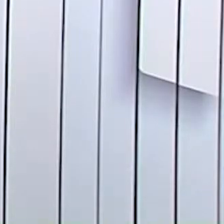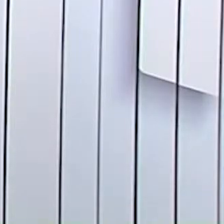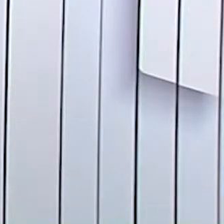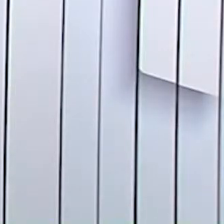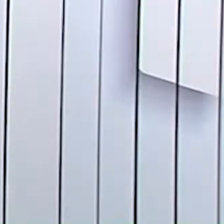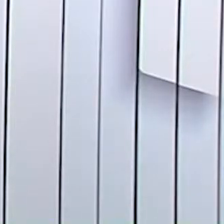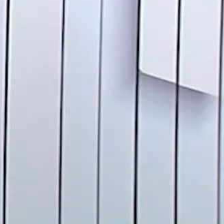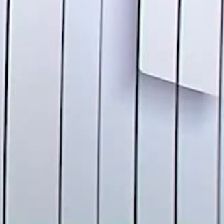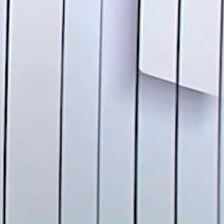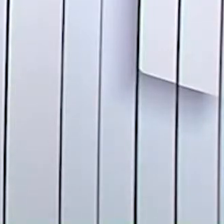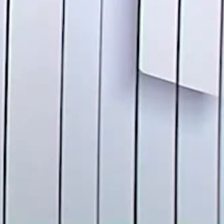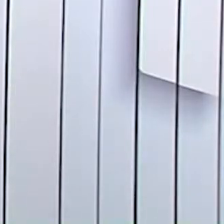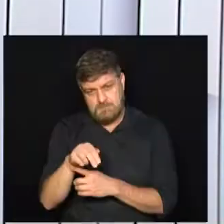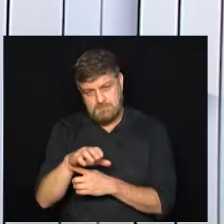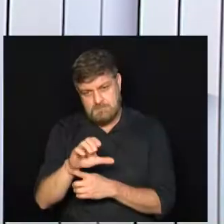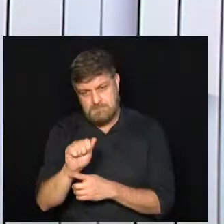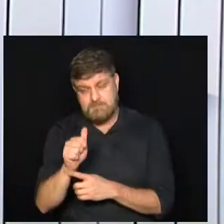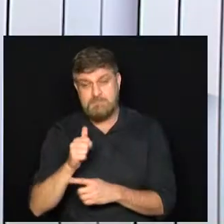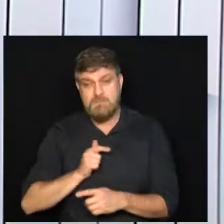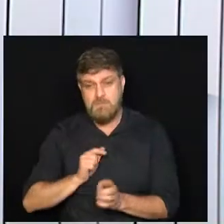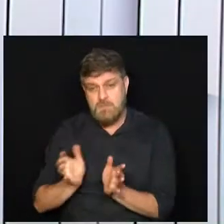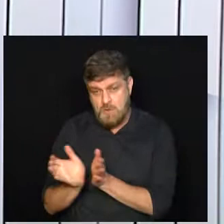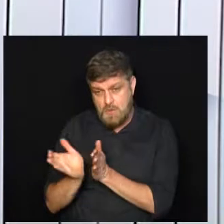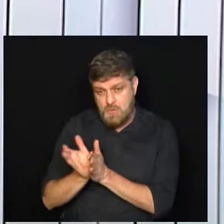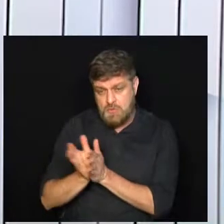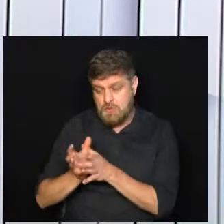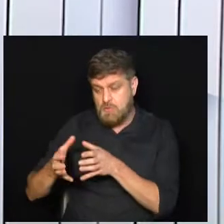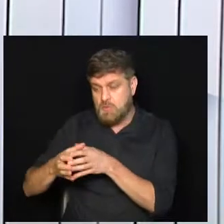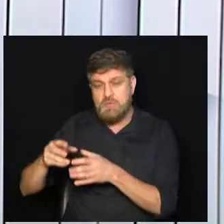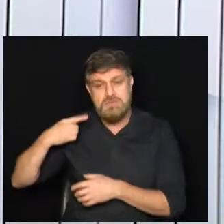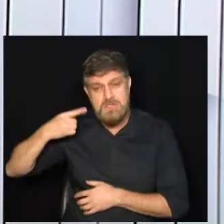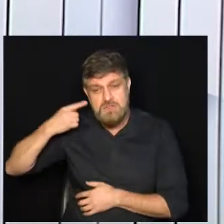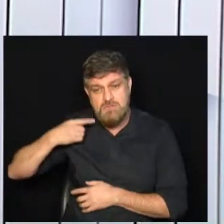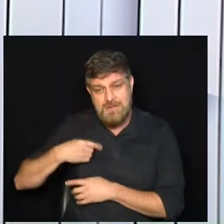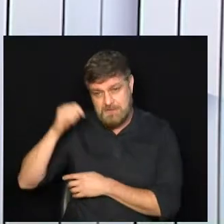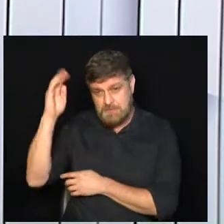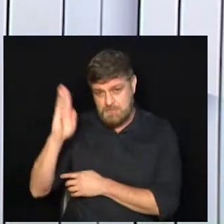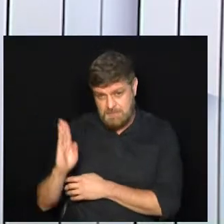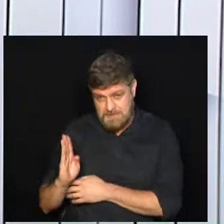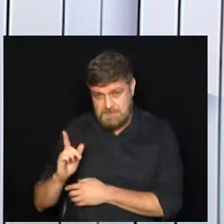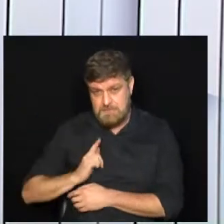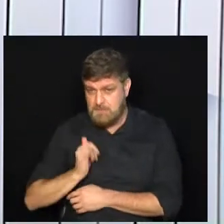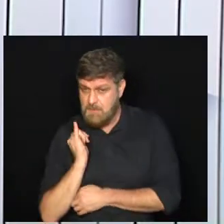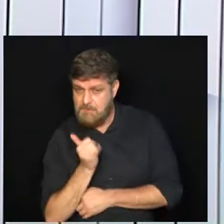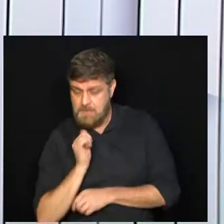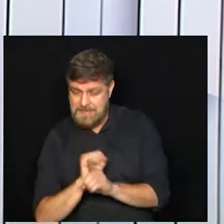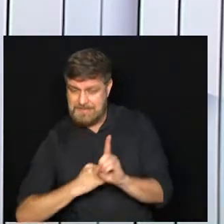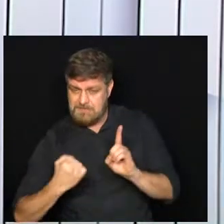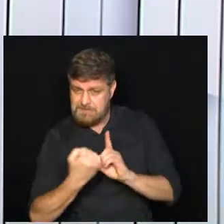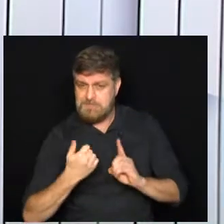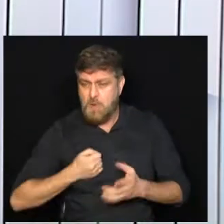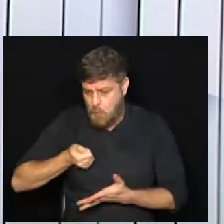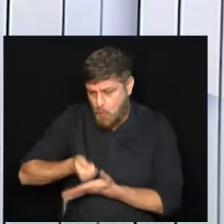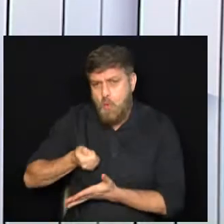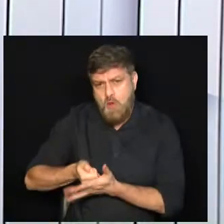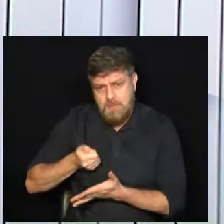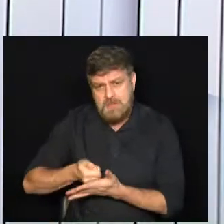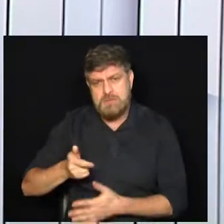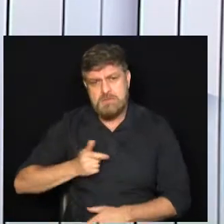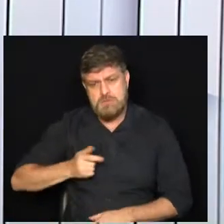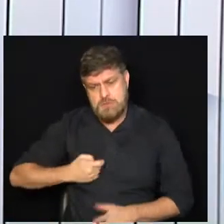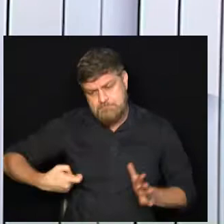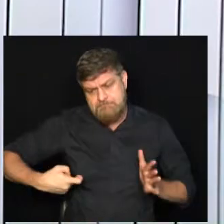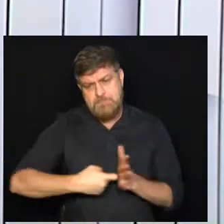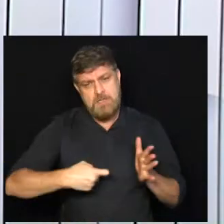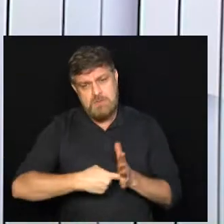Suman, integrante da Comissão da Criança da Ordem dos Advogados do Brasil, diz que a sociedade tem o dever de fazer a